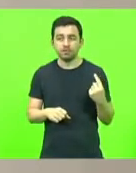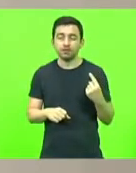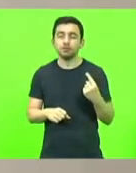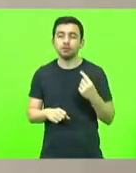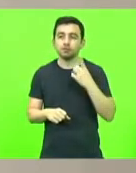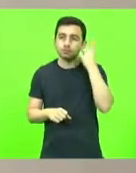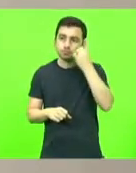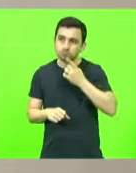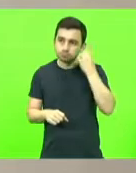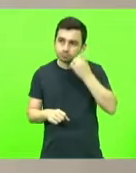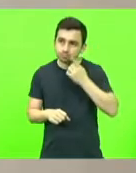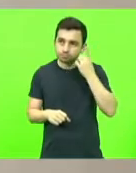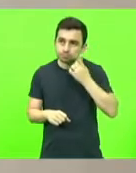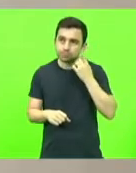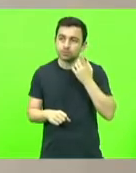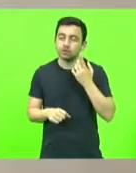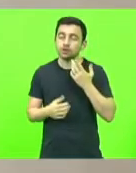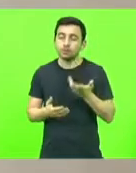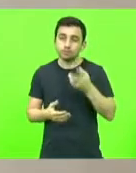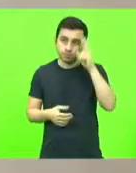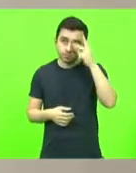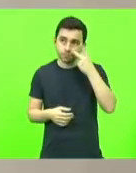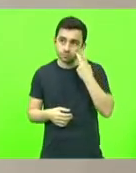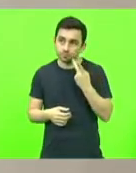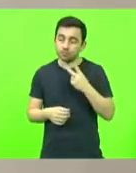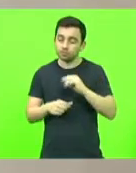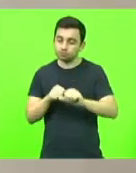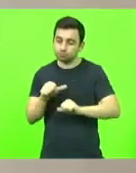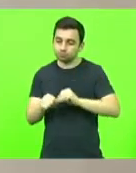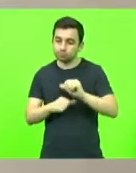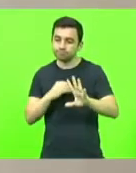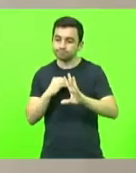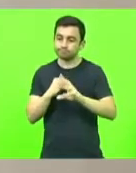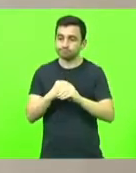Alves, altera o anexo 1º da lei número